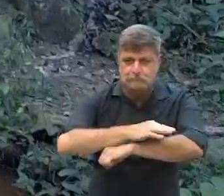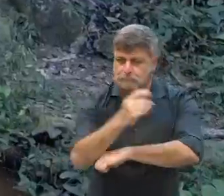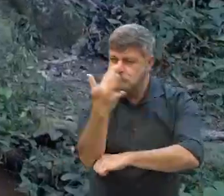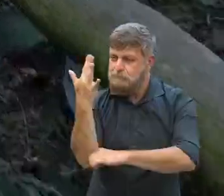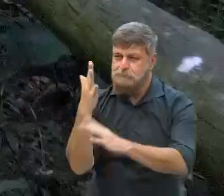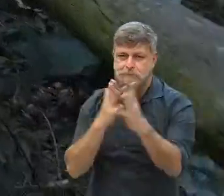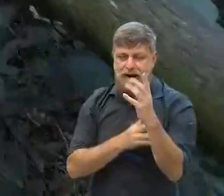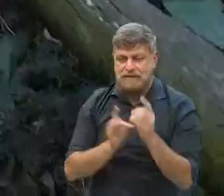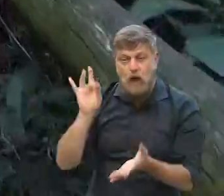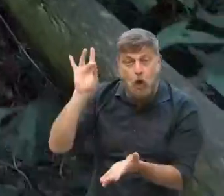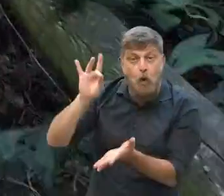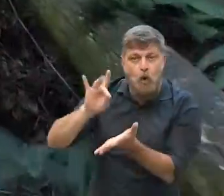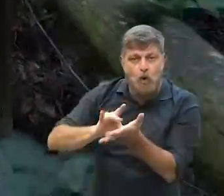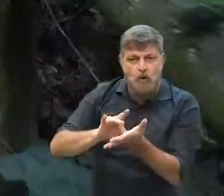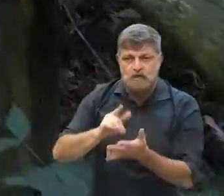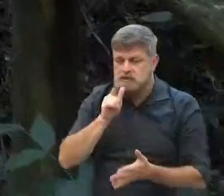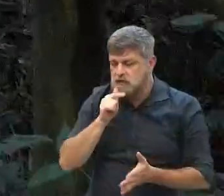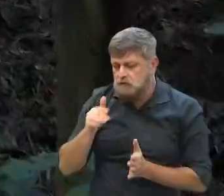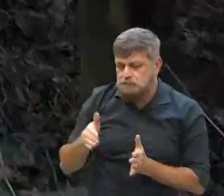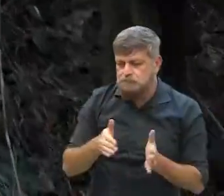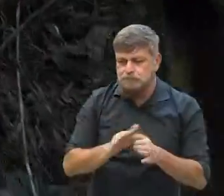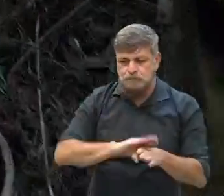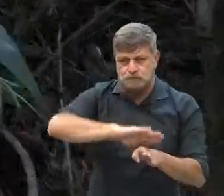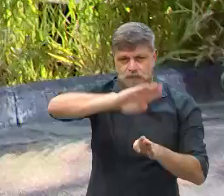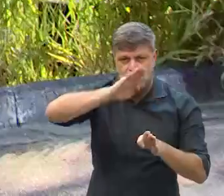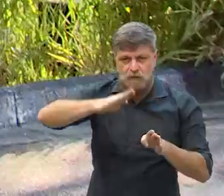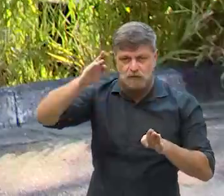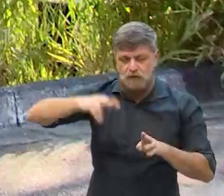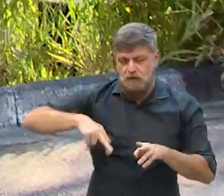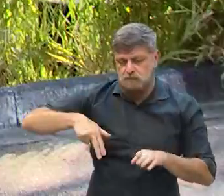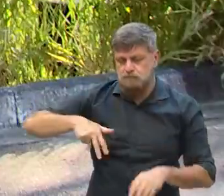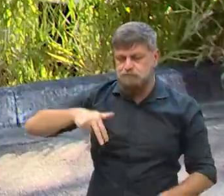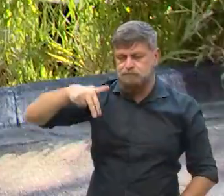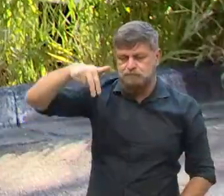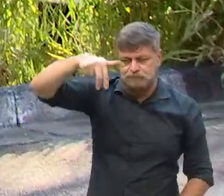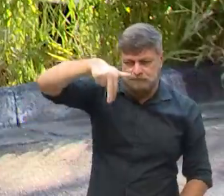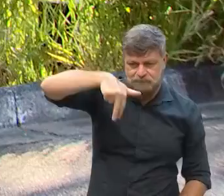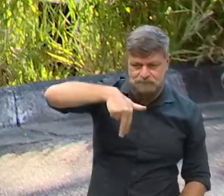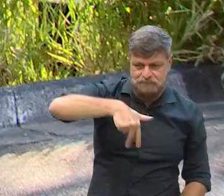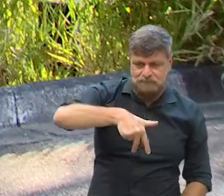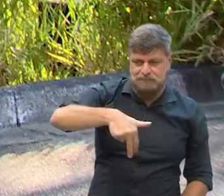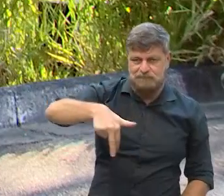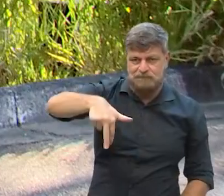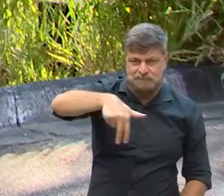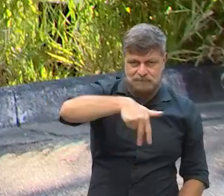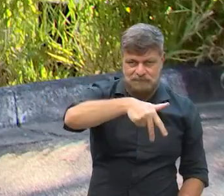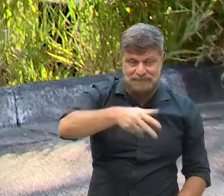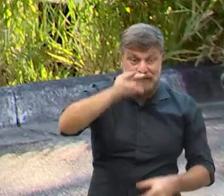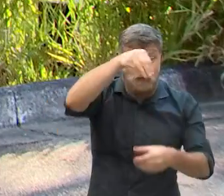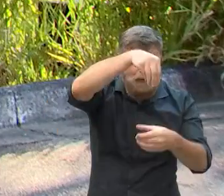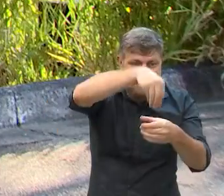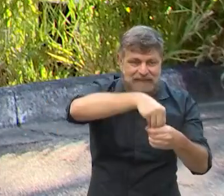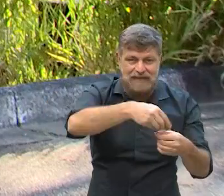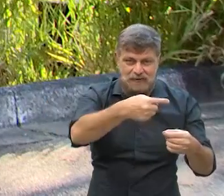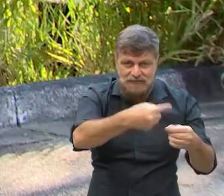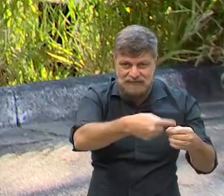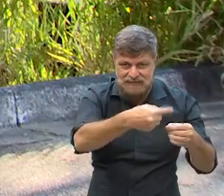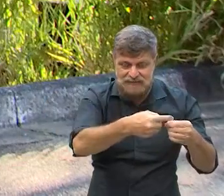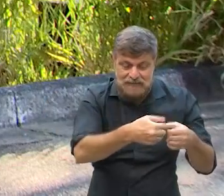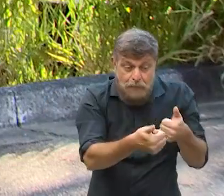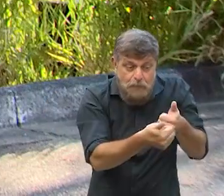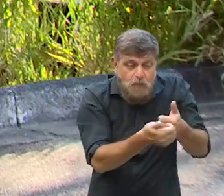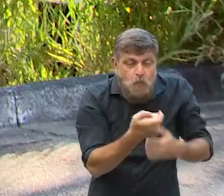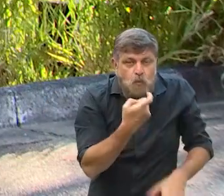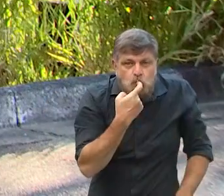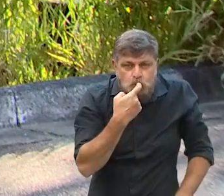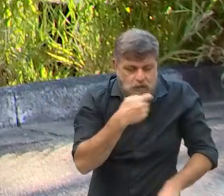queda d'água e relevo propício a caminhadas. Ele está inserido dentro da área urbana do município, é muito próximo.